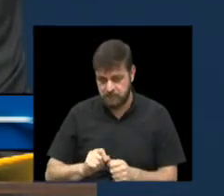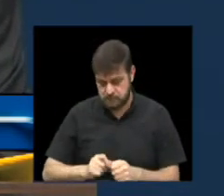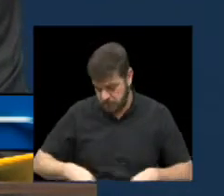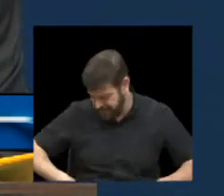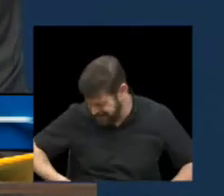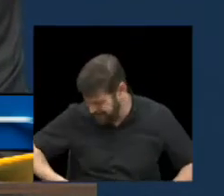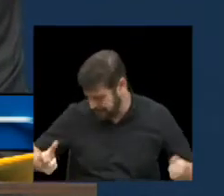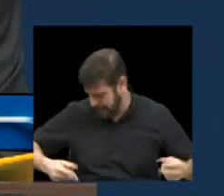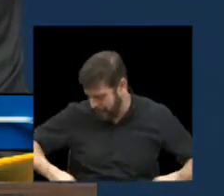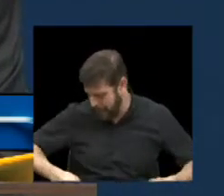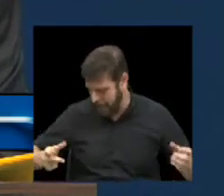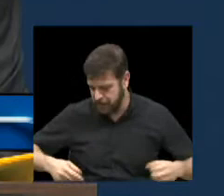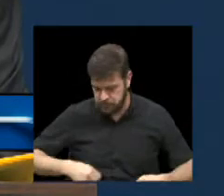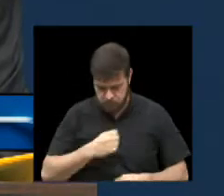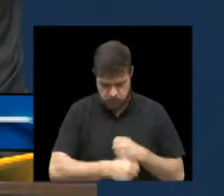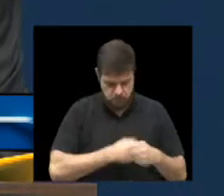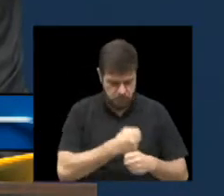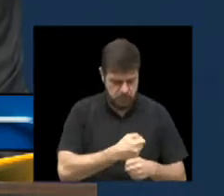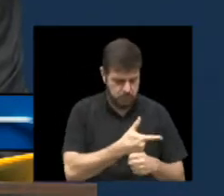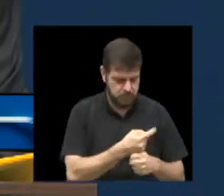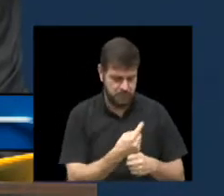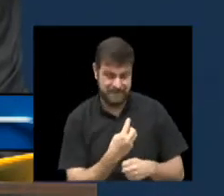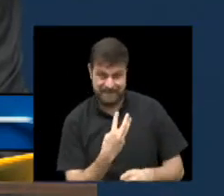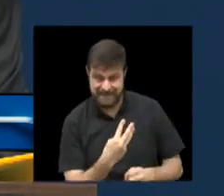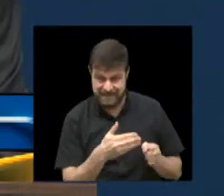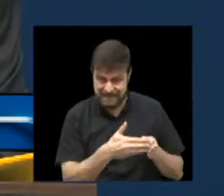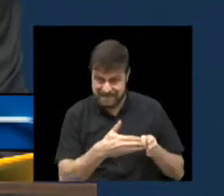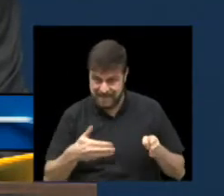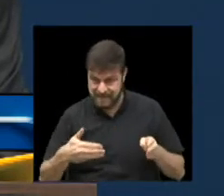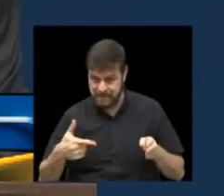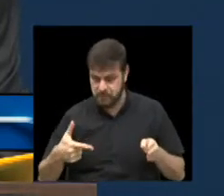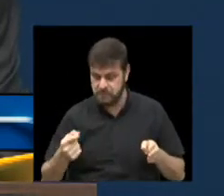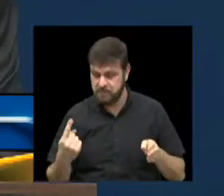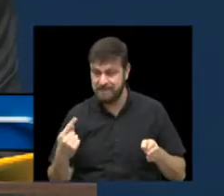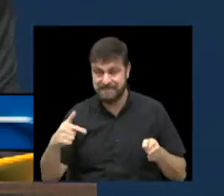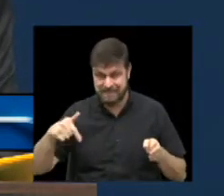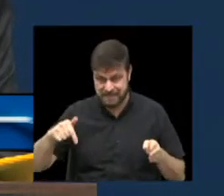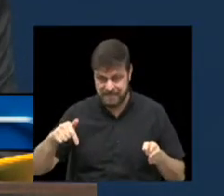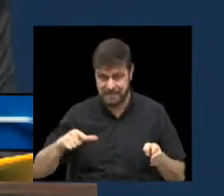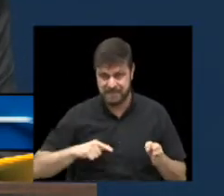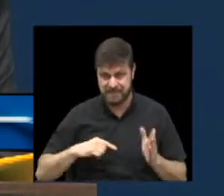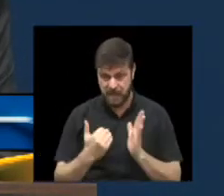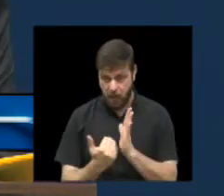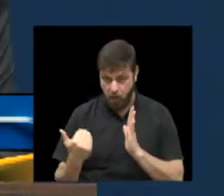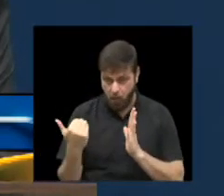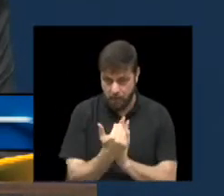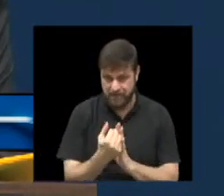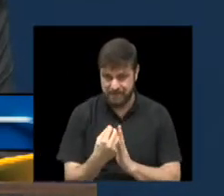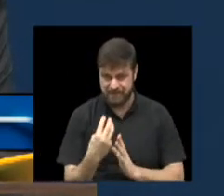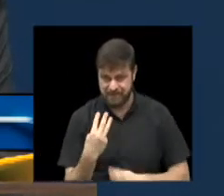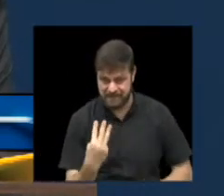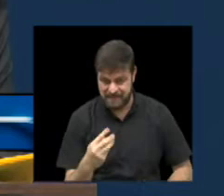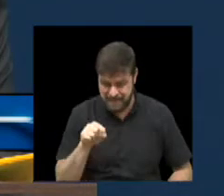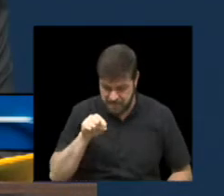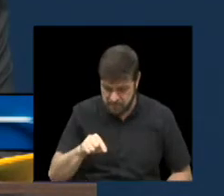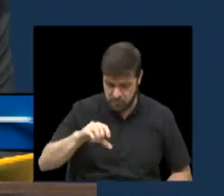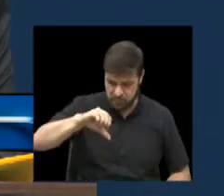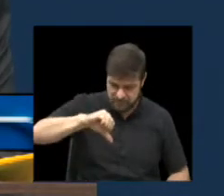gastos entre os anos de 2013 e o presente momento. É um aumento de